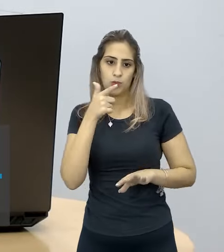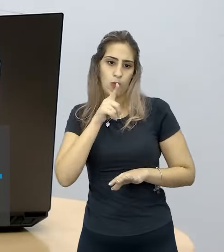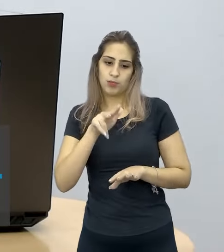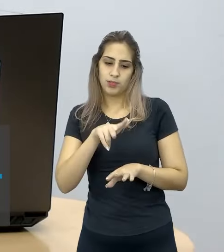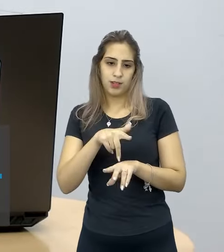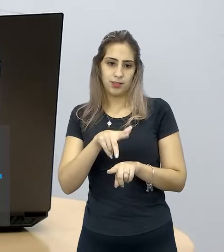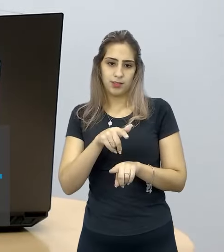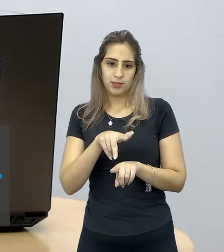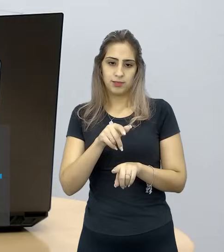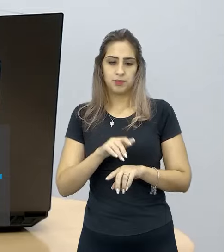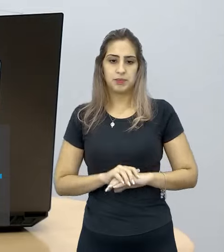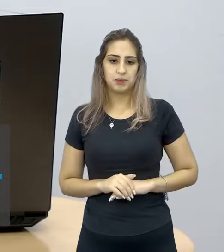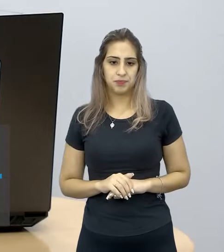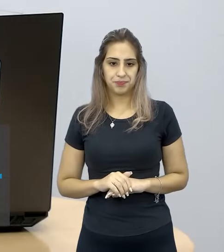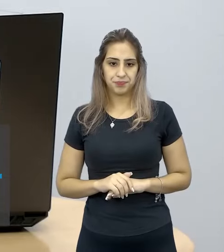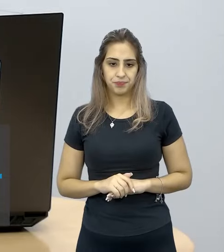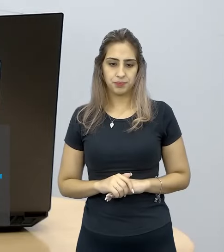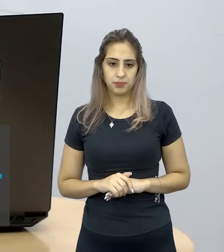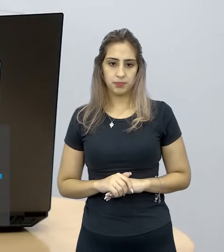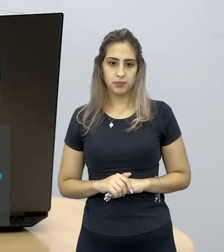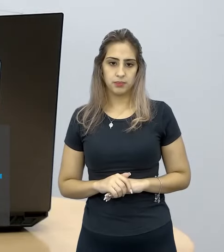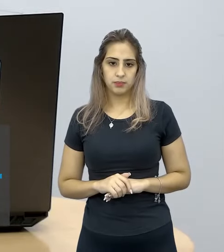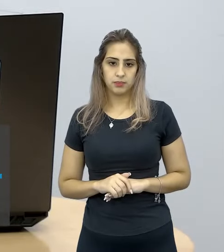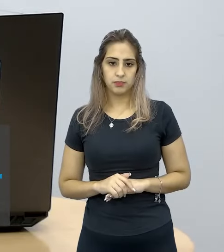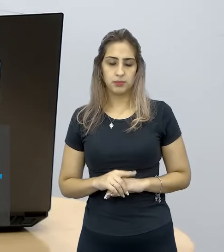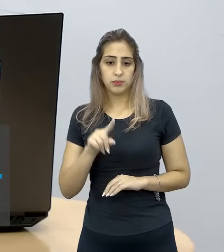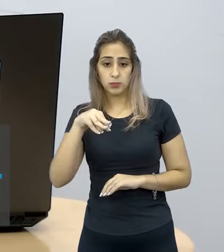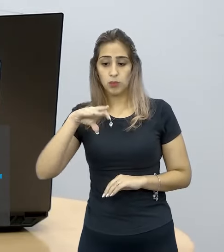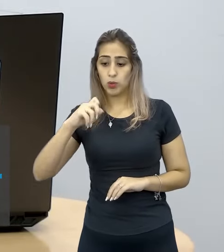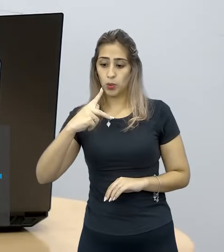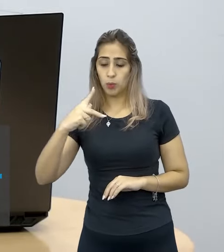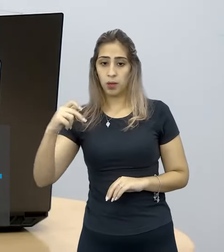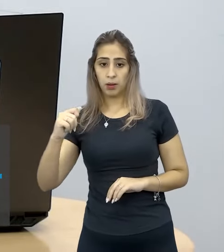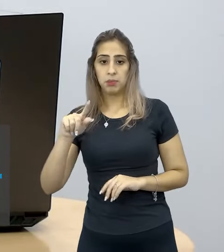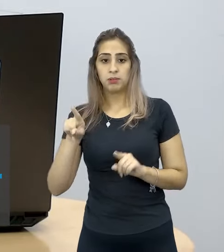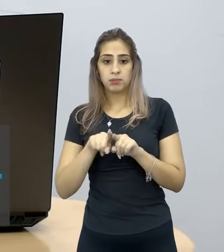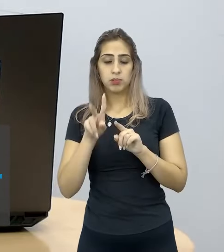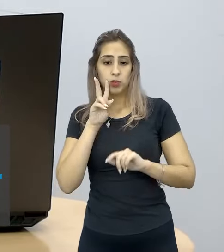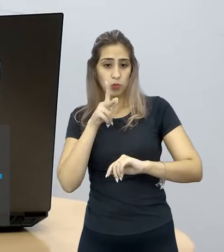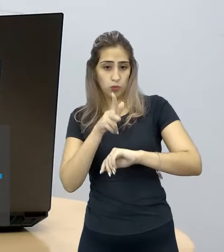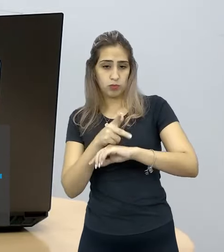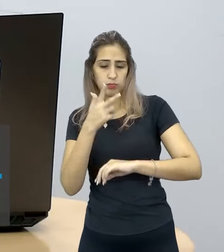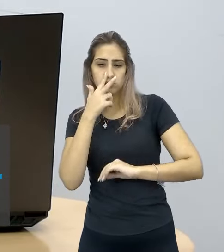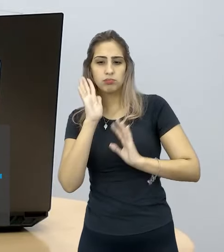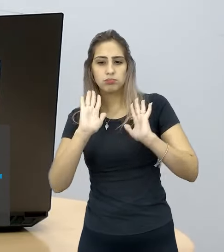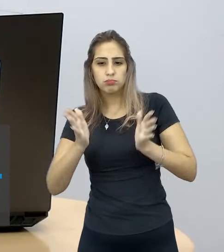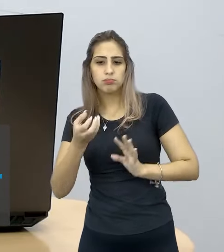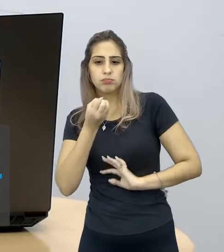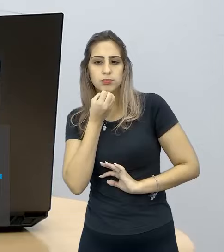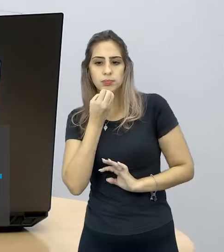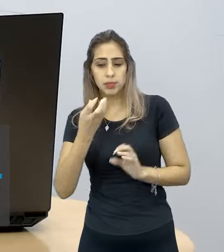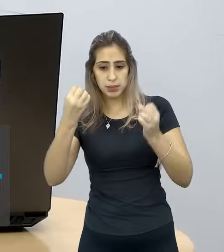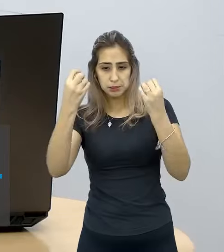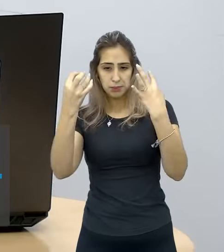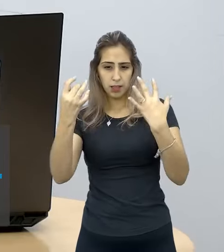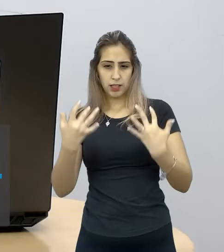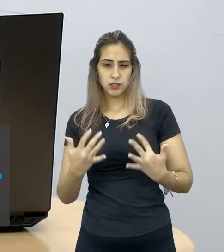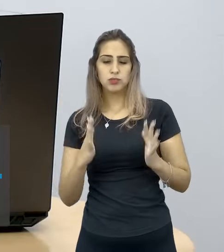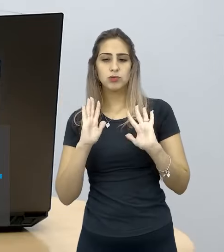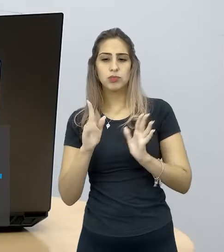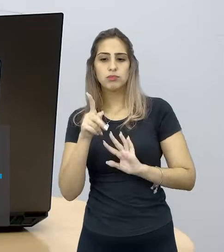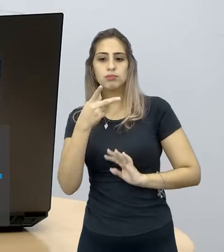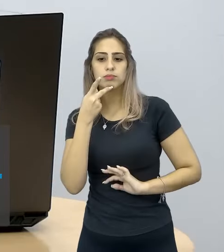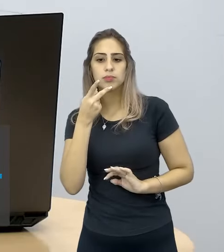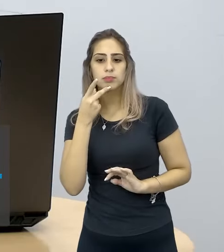skate, né? Então, e no mapa, além do vídeo, assim, que eu acho que já foi bem autoexplicativo, que ele